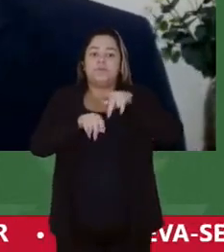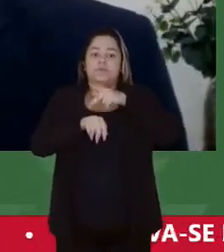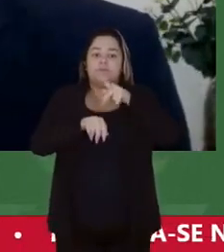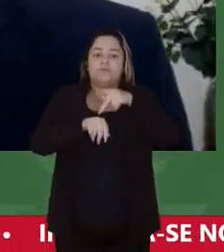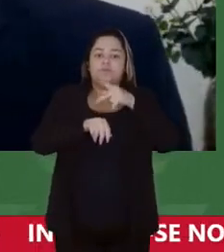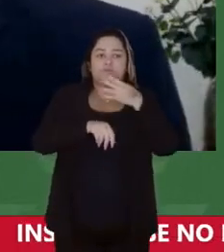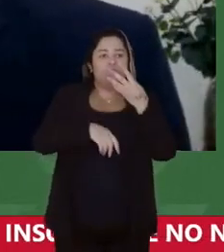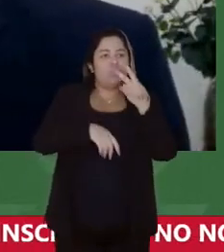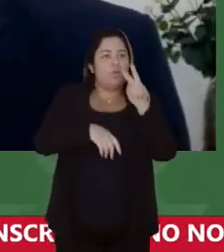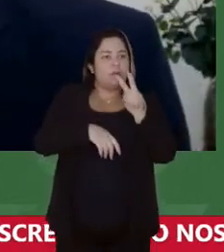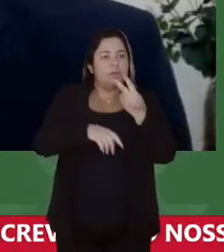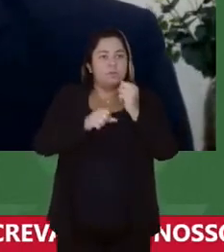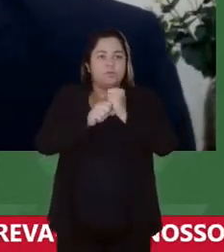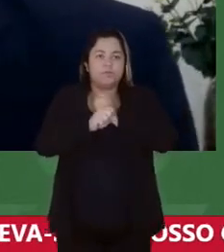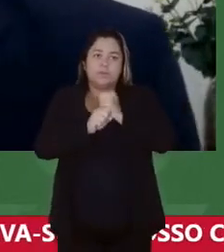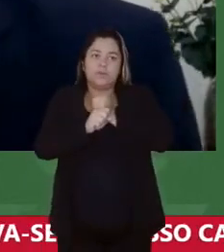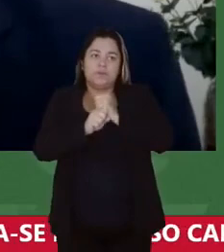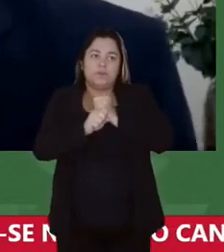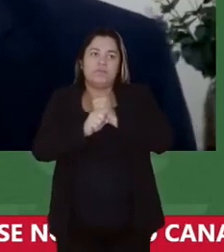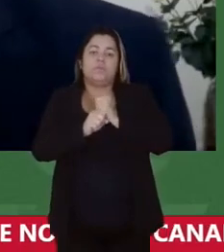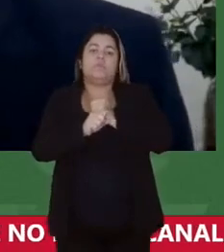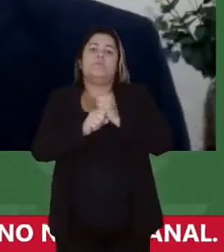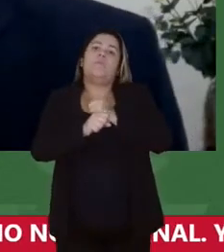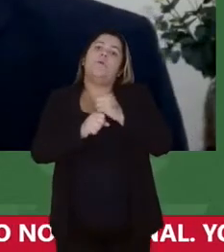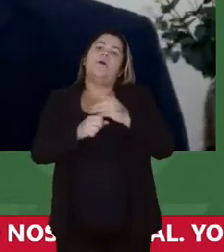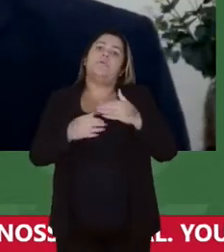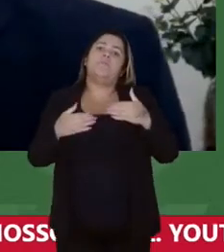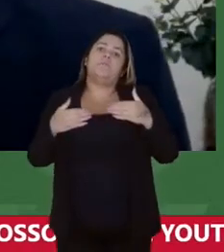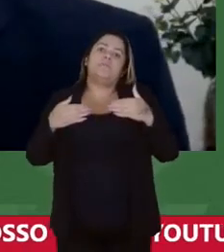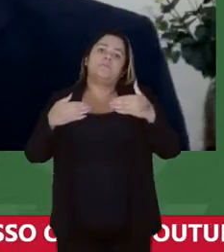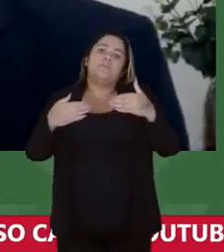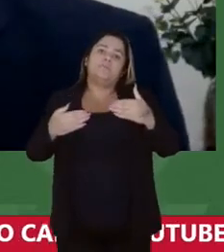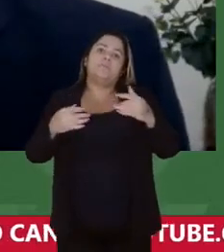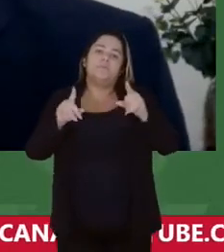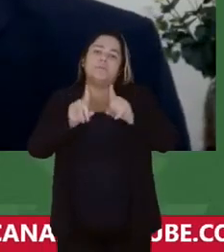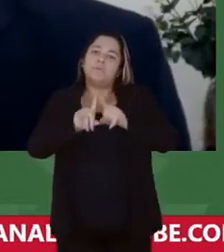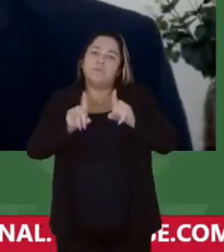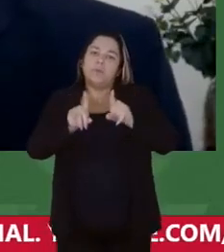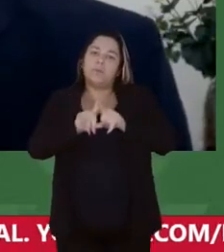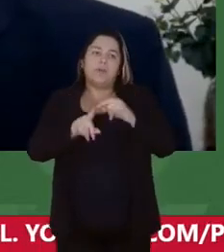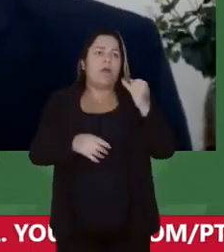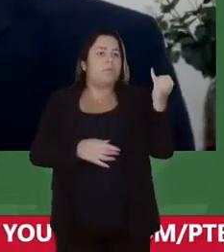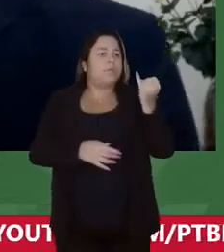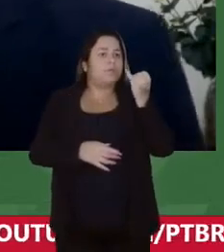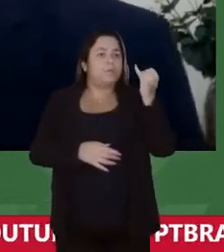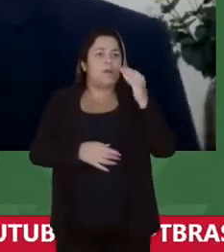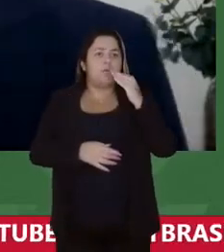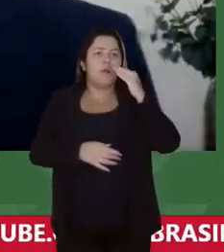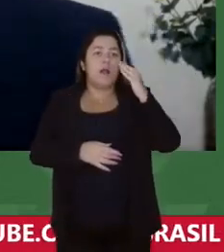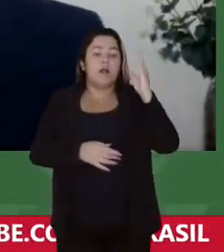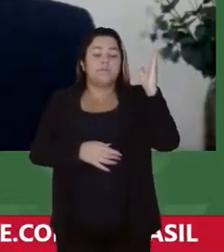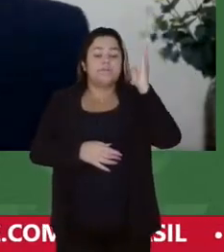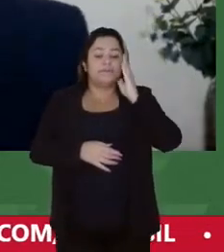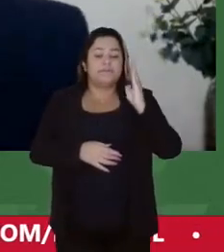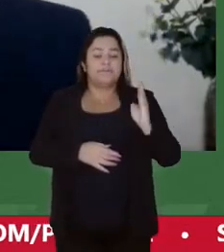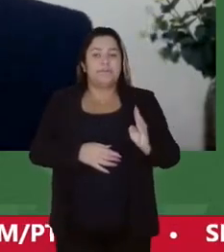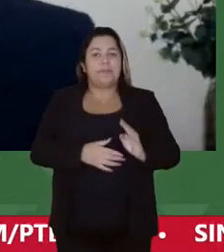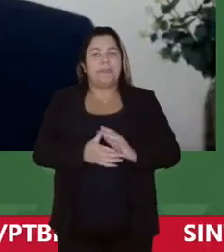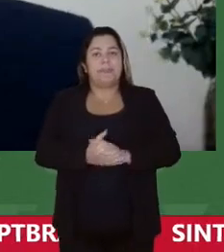42 anos, né? Você que foi ministro de uma pasta tão importante para o Brasil.